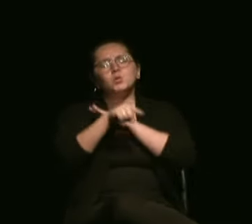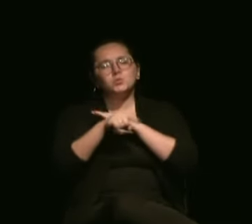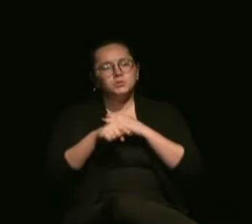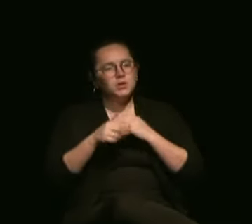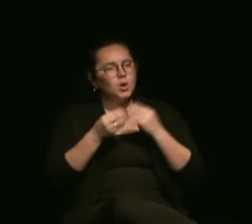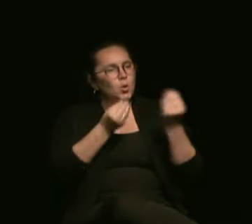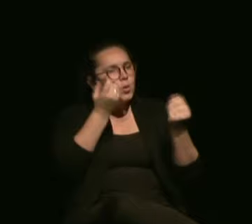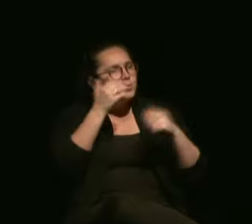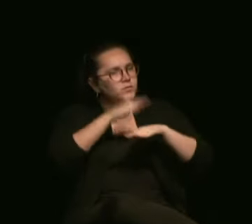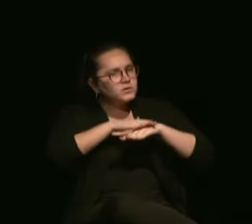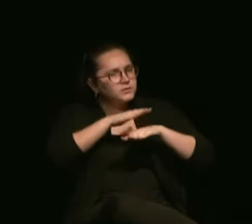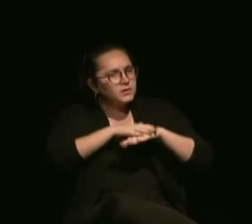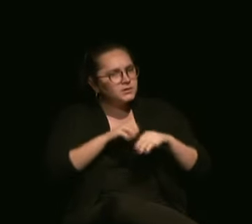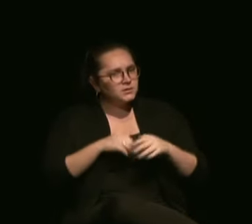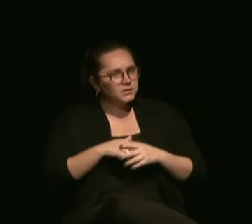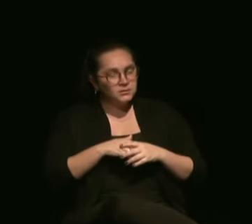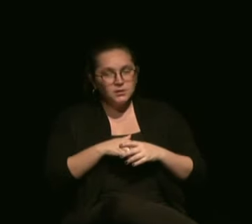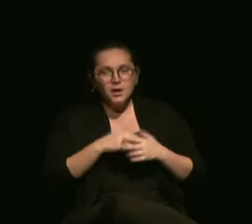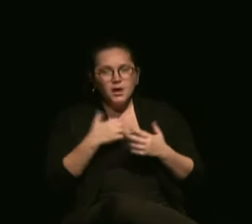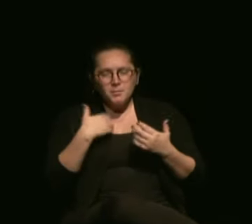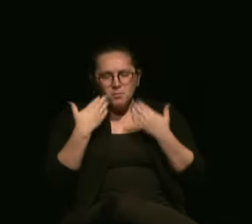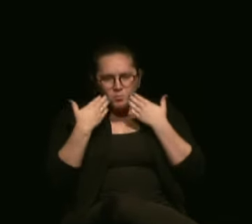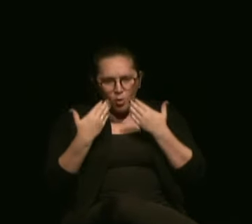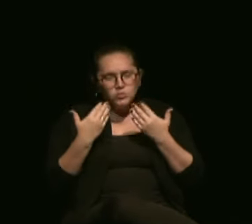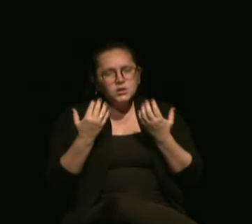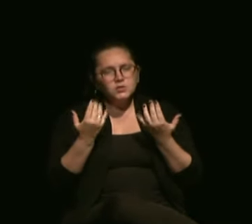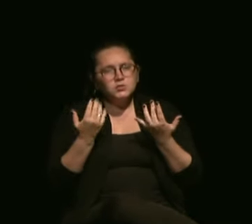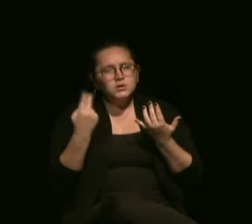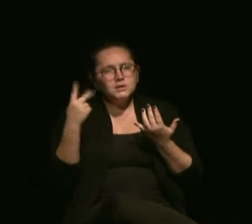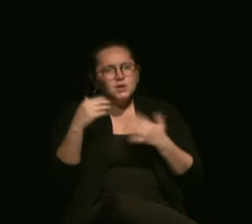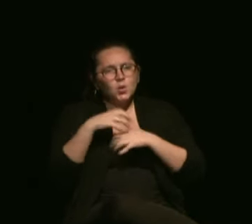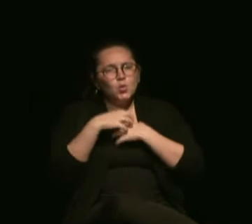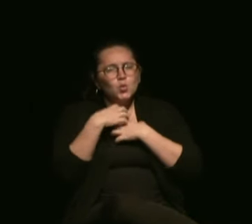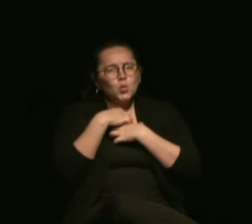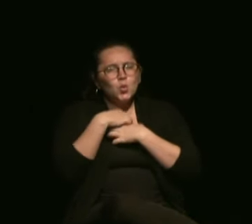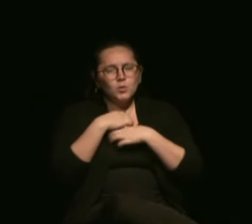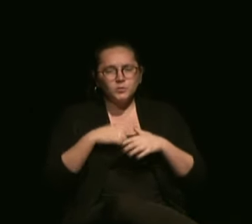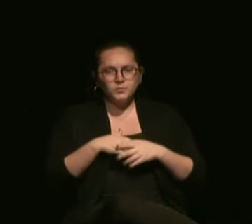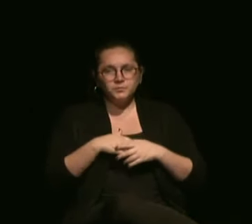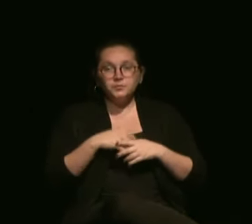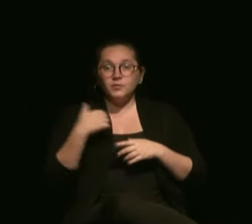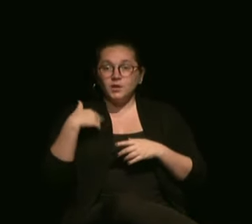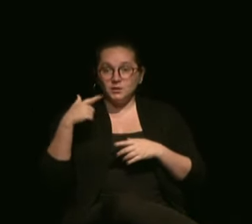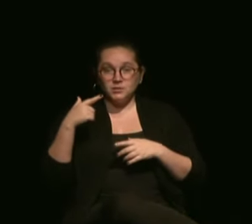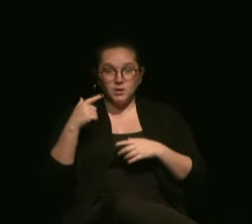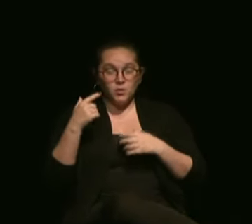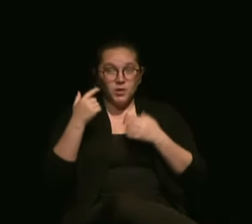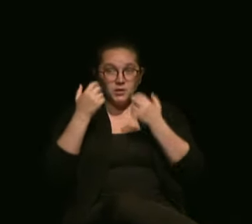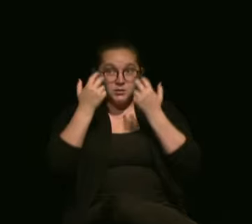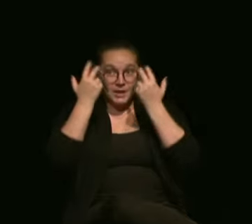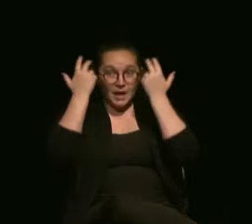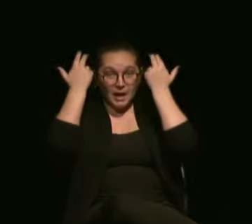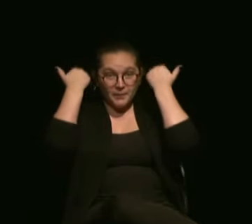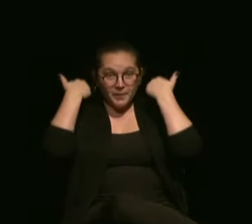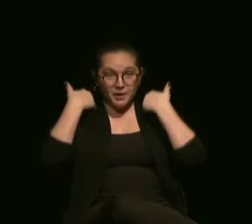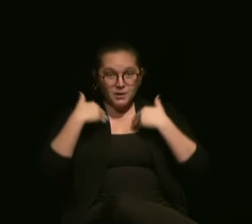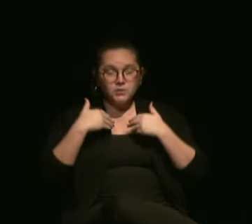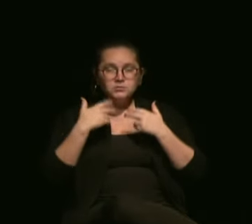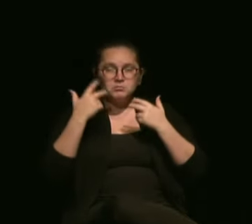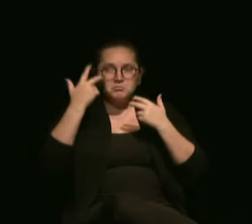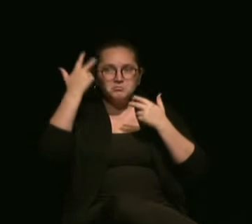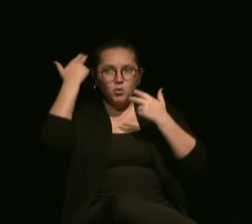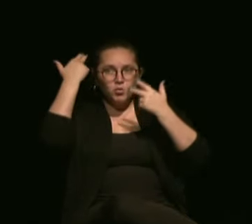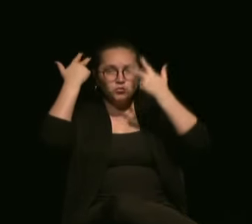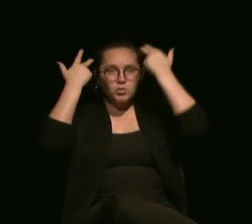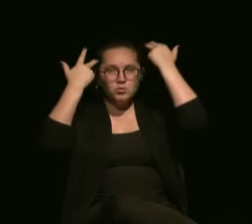você fazia? Imite os seus gestos daquela época. E então ele pega o cabelo do cliente e começa a